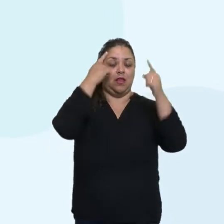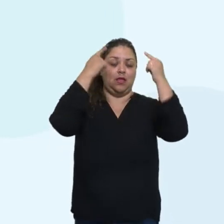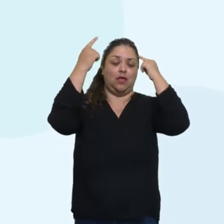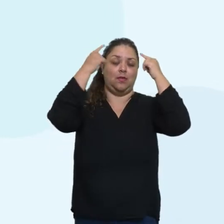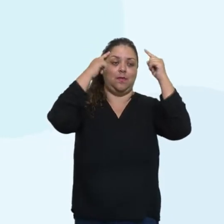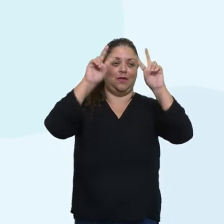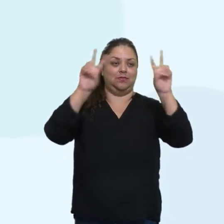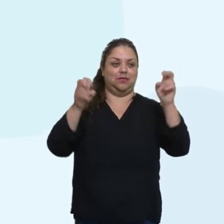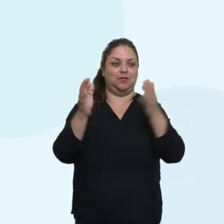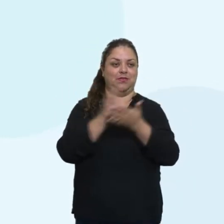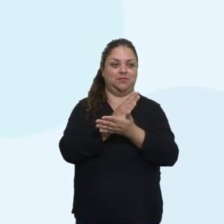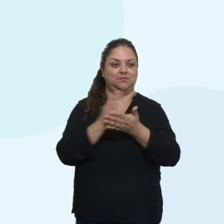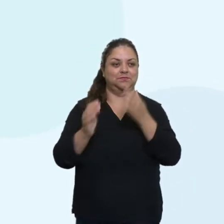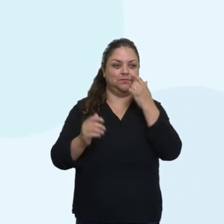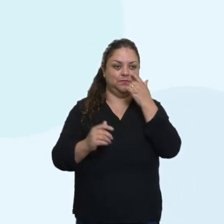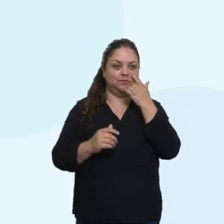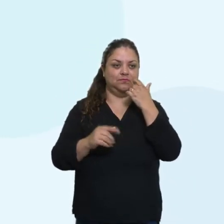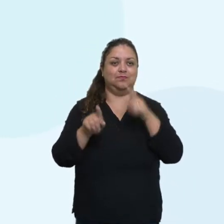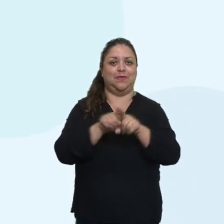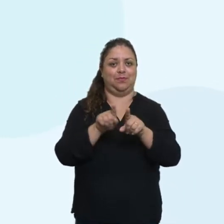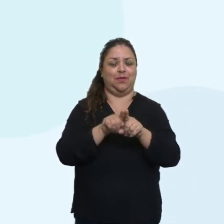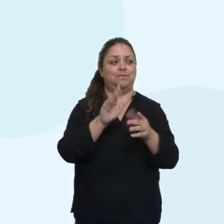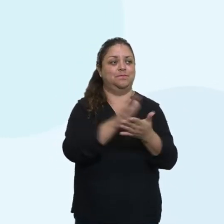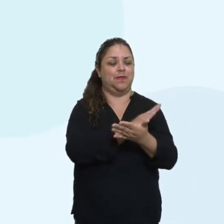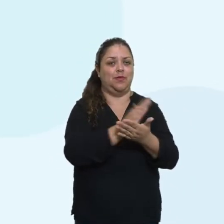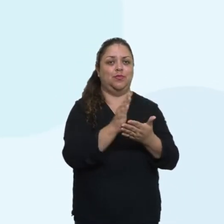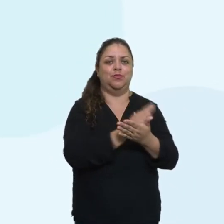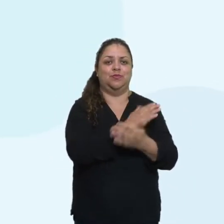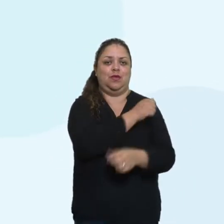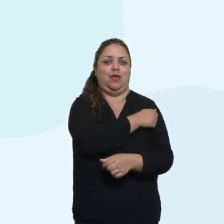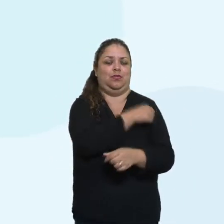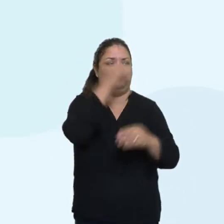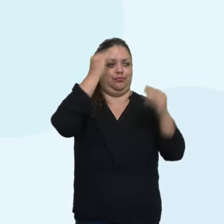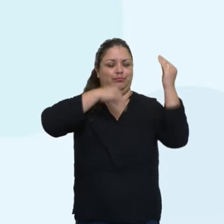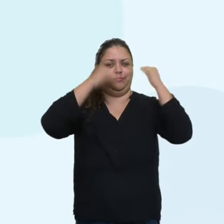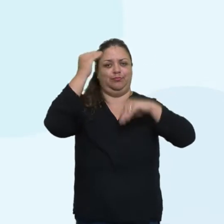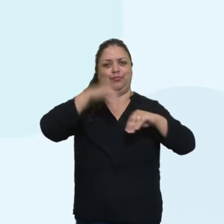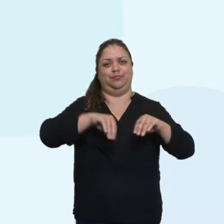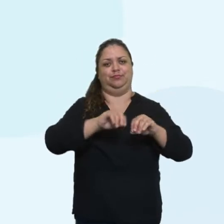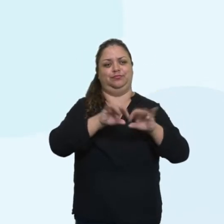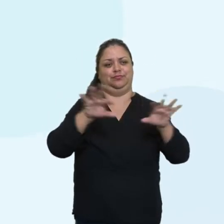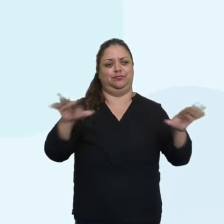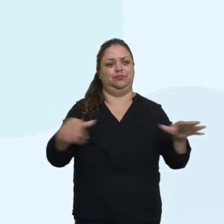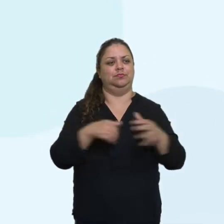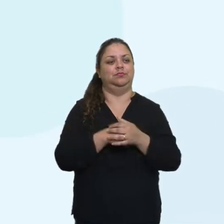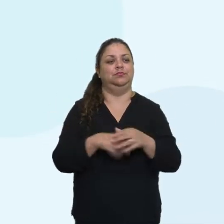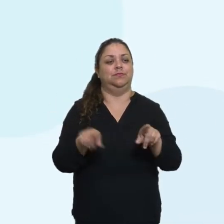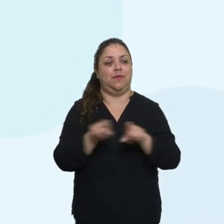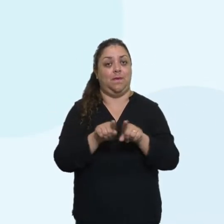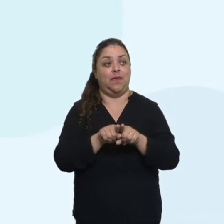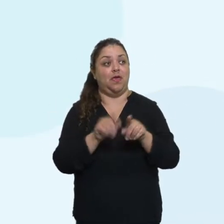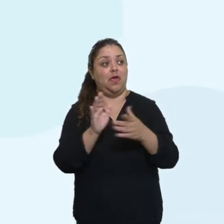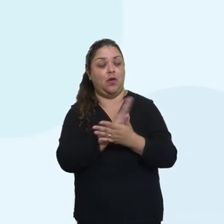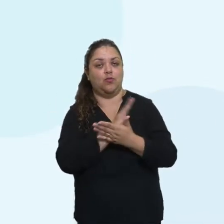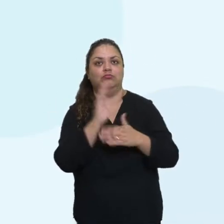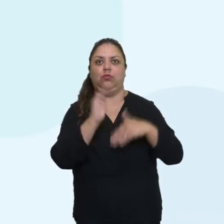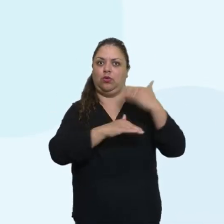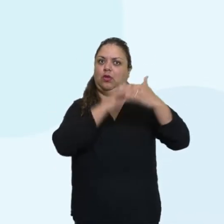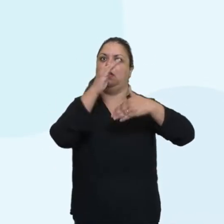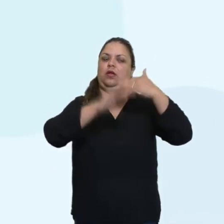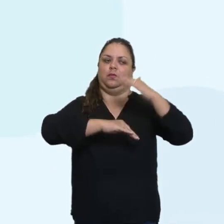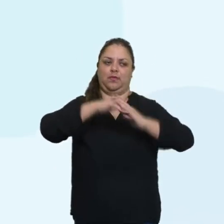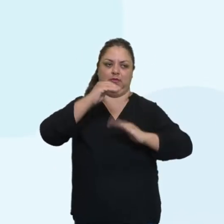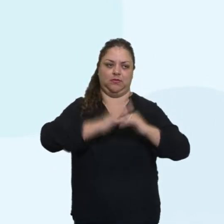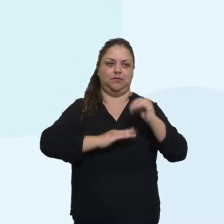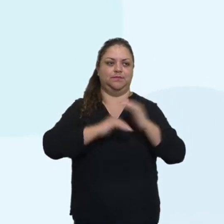falar um pouquinho da defasagem dos e em algumas habilidades da progressão das habilidades né Fala aí do quadro das